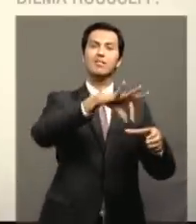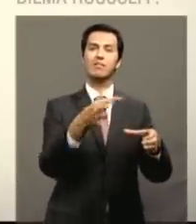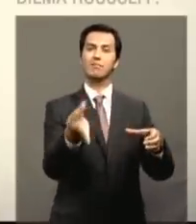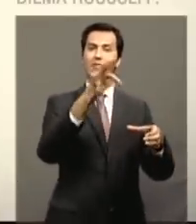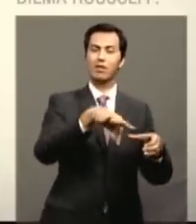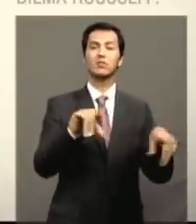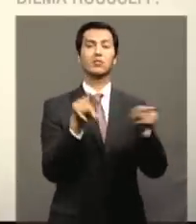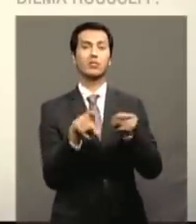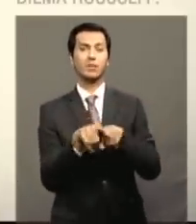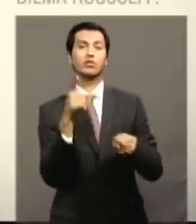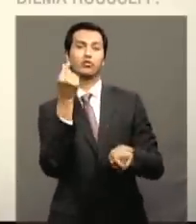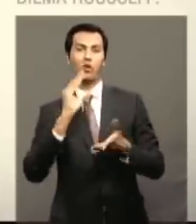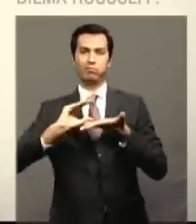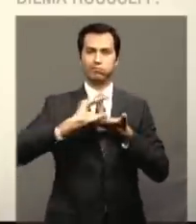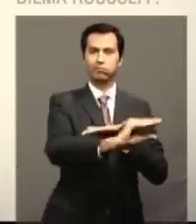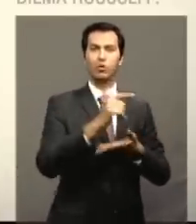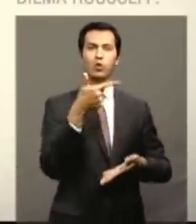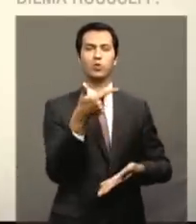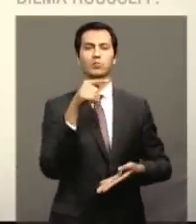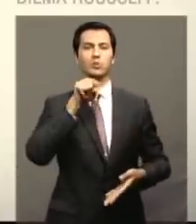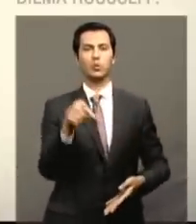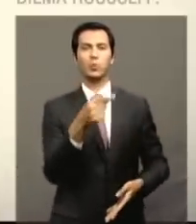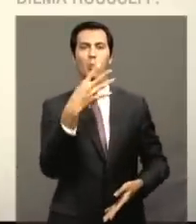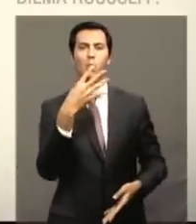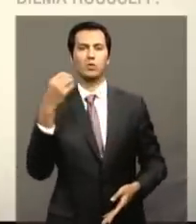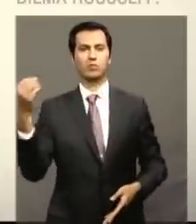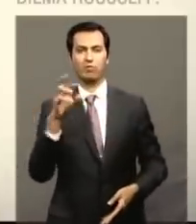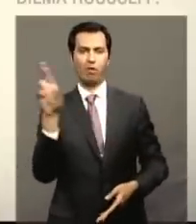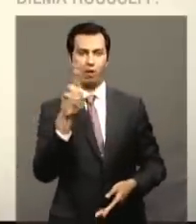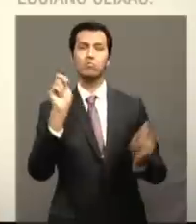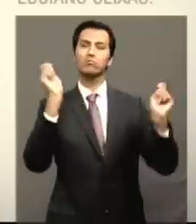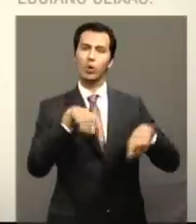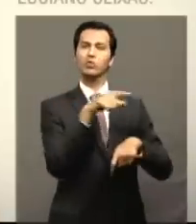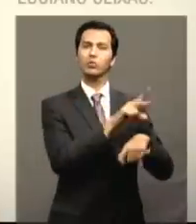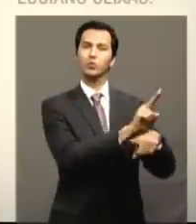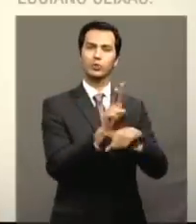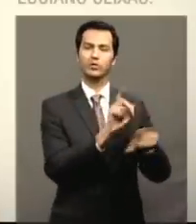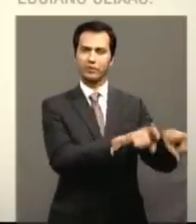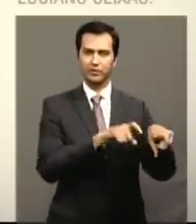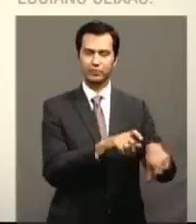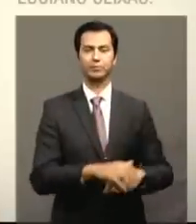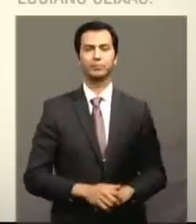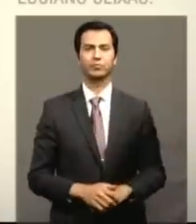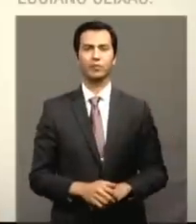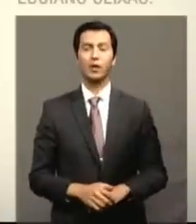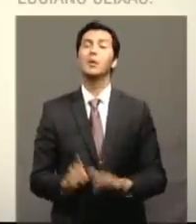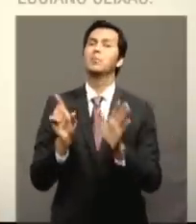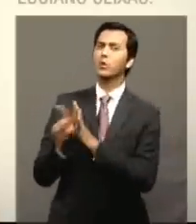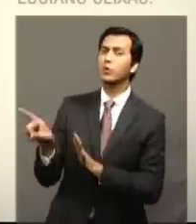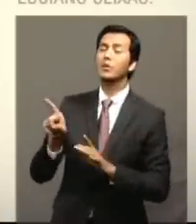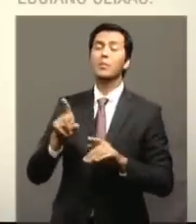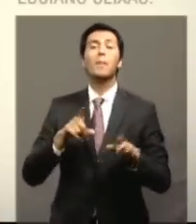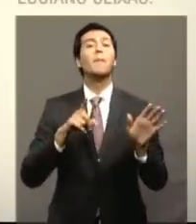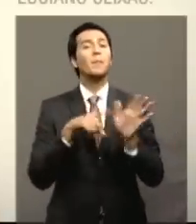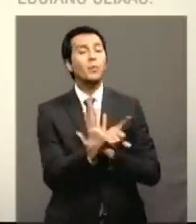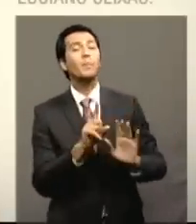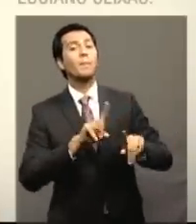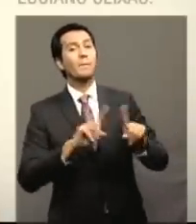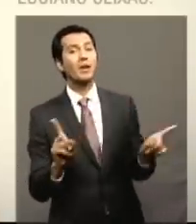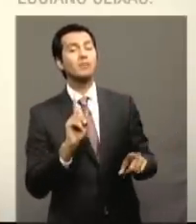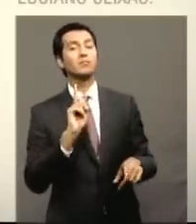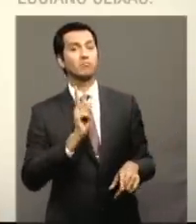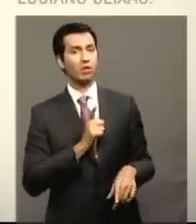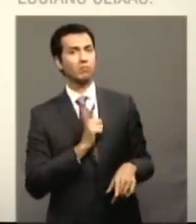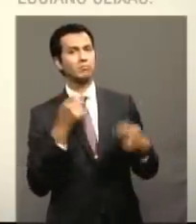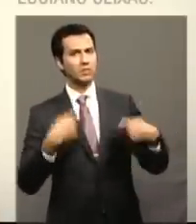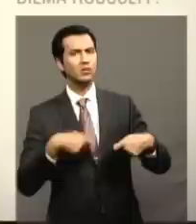2.400 para investir na terra e melhorar a sua produção mas tem também que cuidar da comercialização dos produtos tem alguma